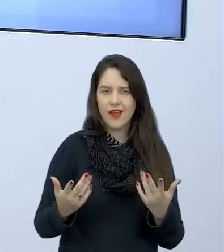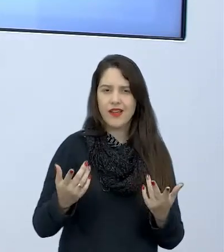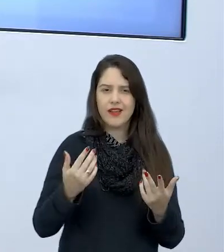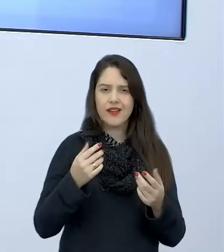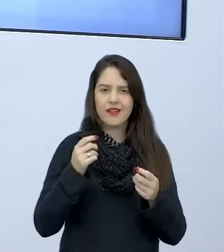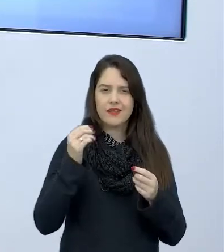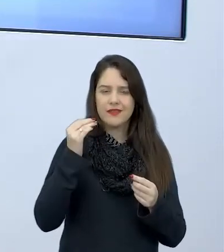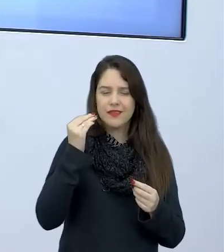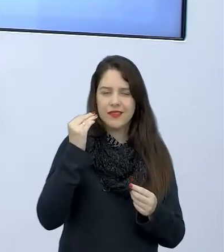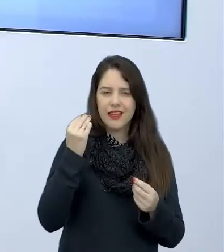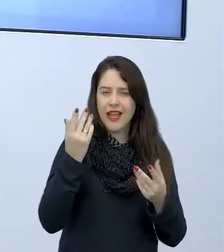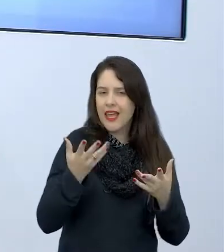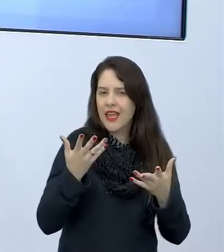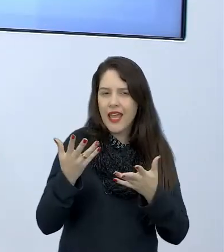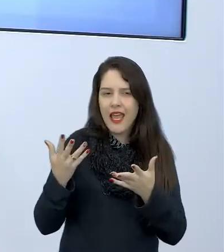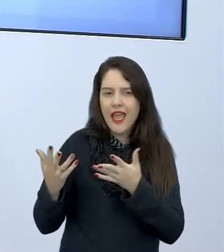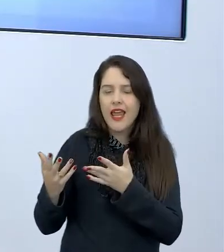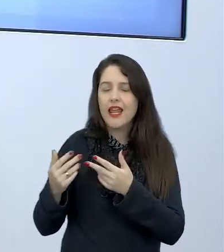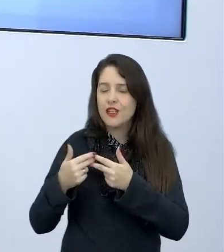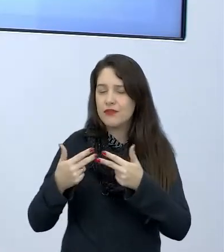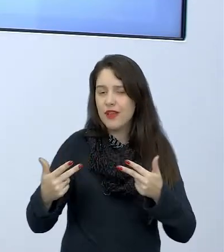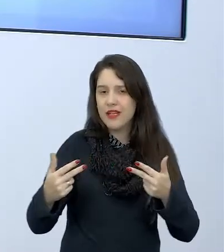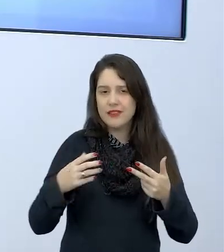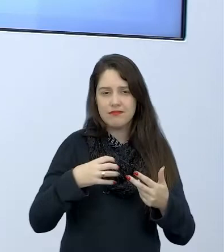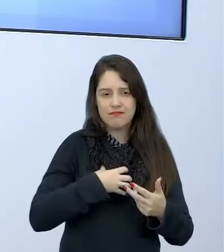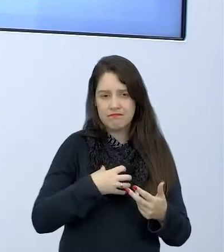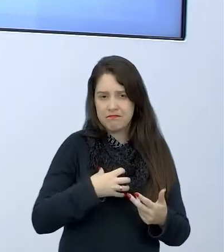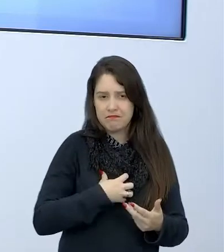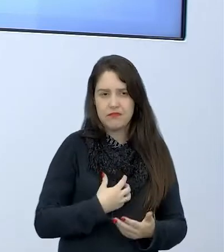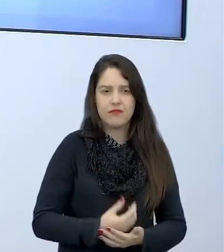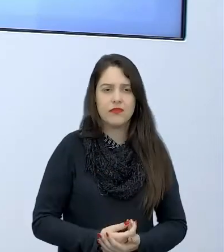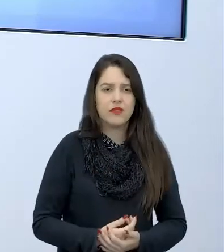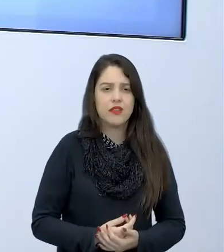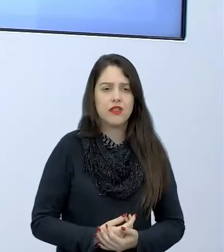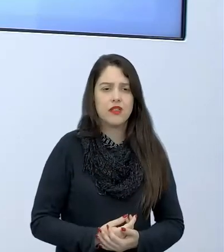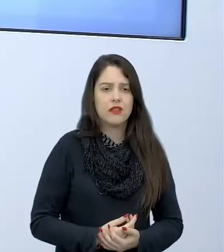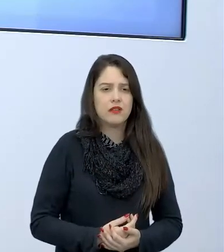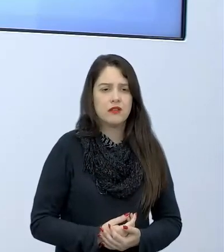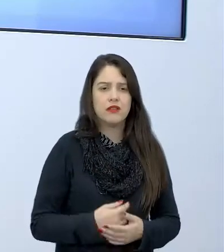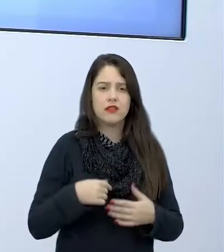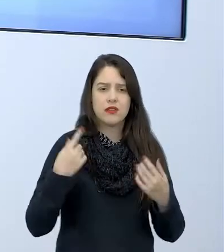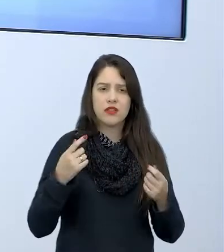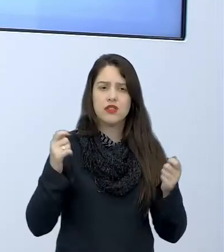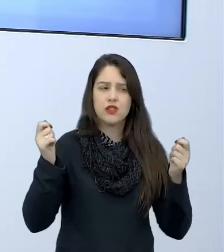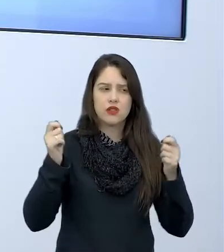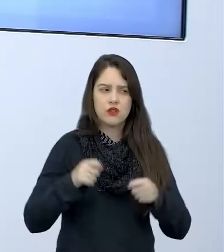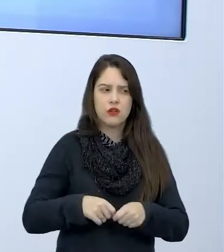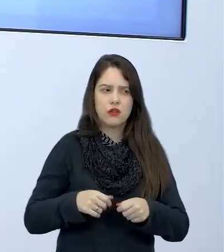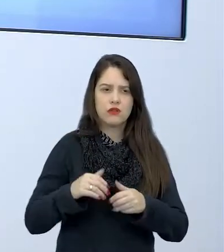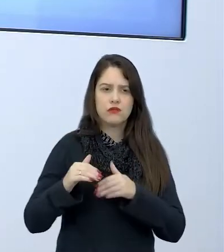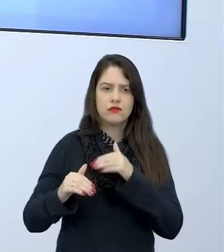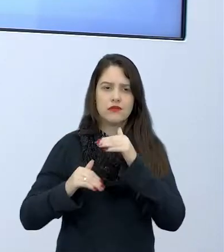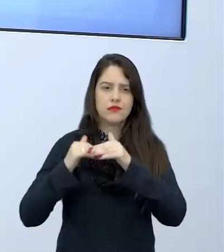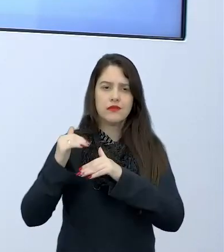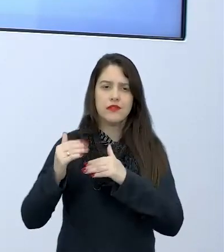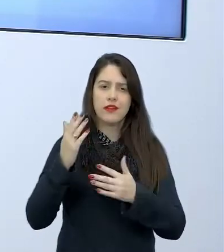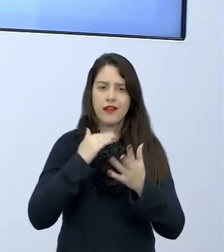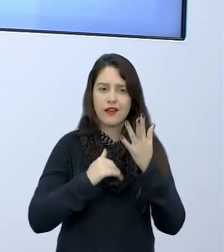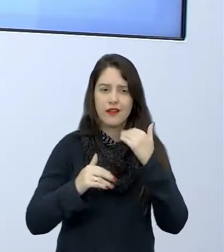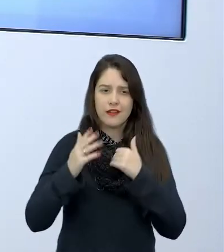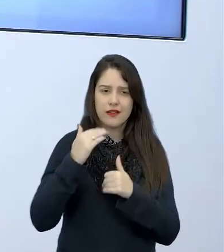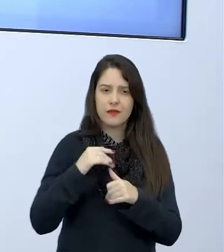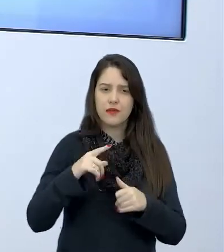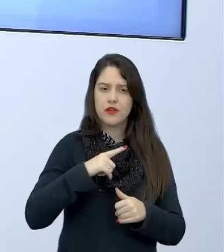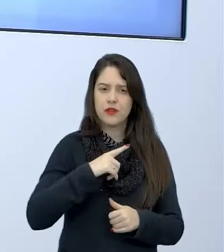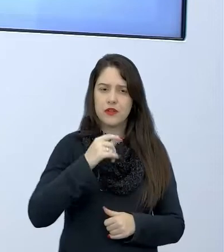Você está ganhando de duas maneiras. Então, quando a gente aspectos da alimentação que se mantém,